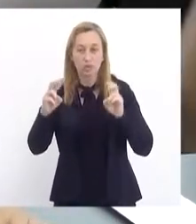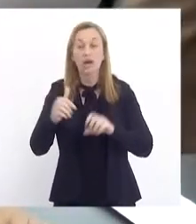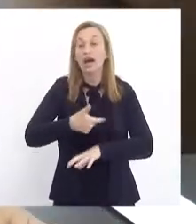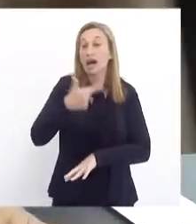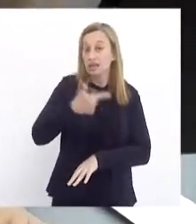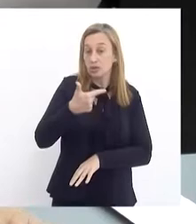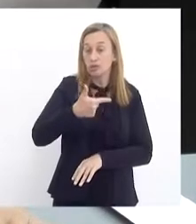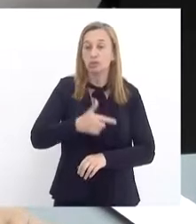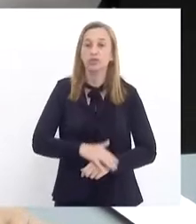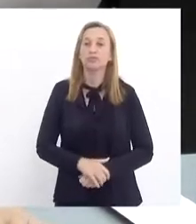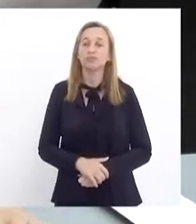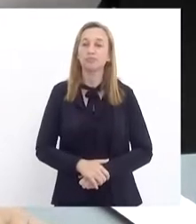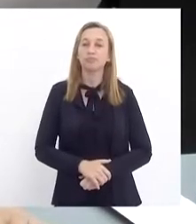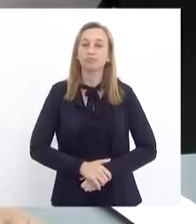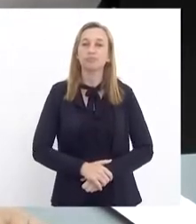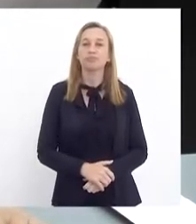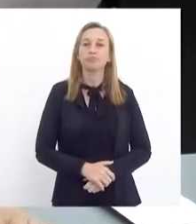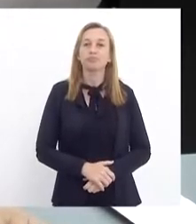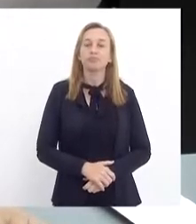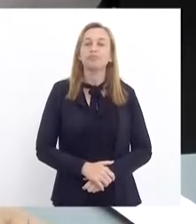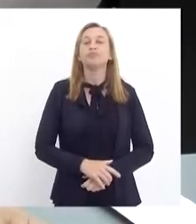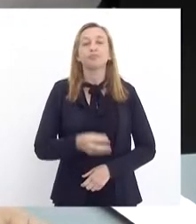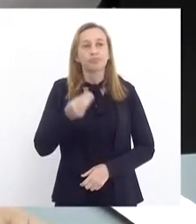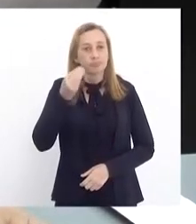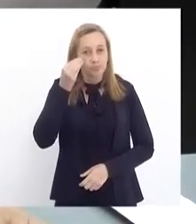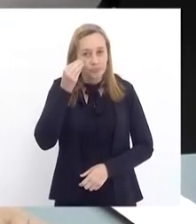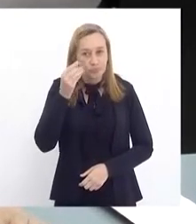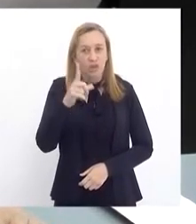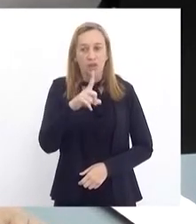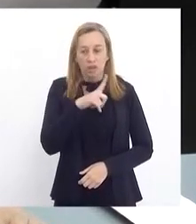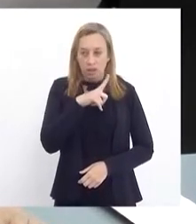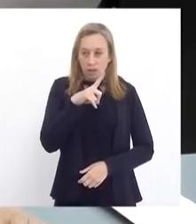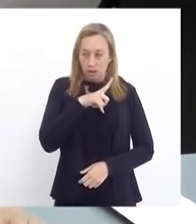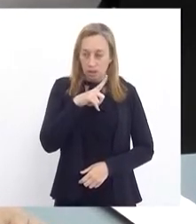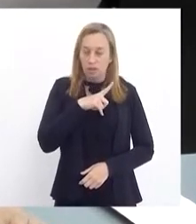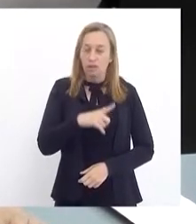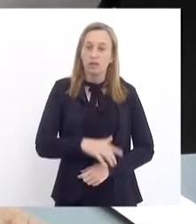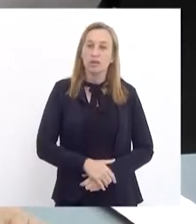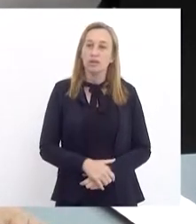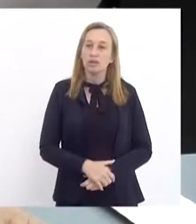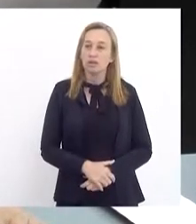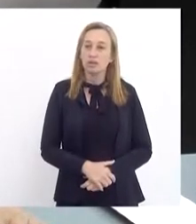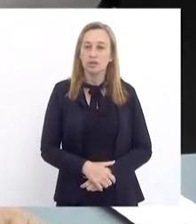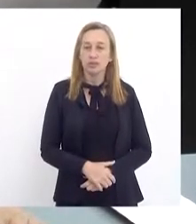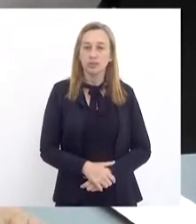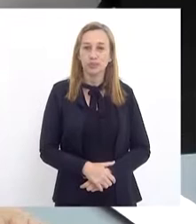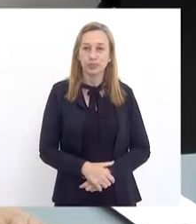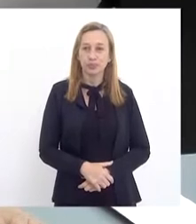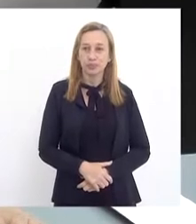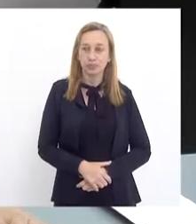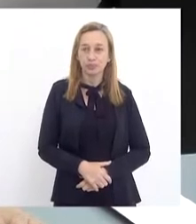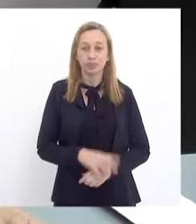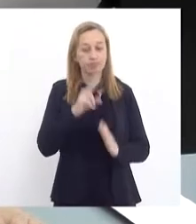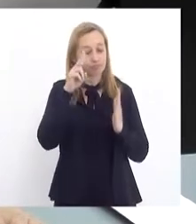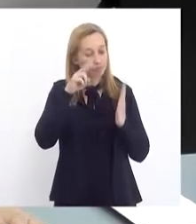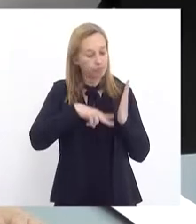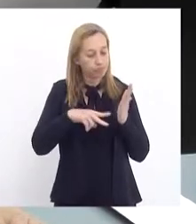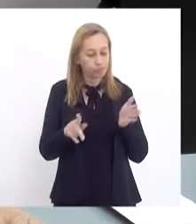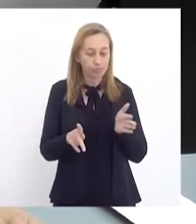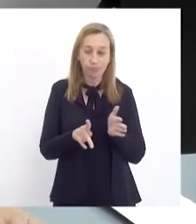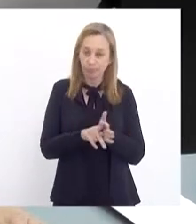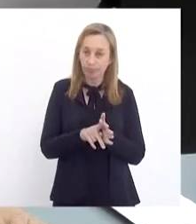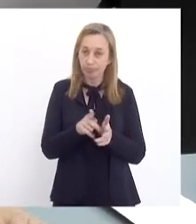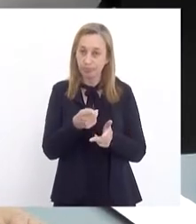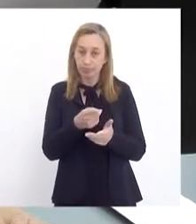segunda, e eu tive a oportunidade de ler esse projeto